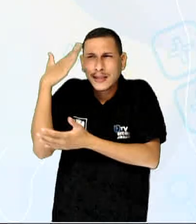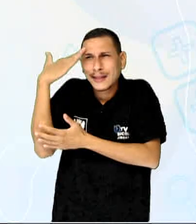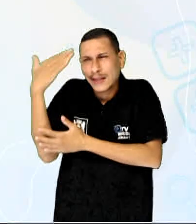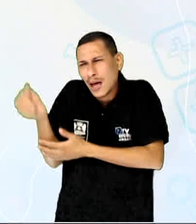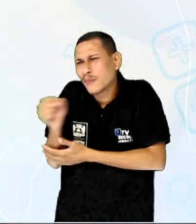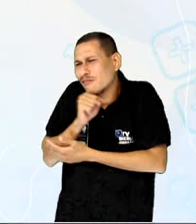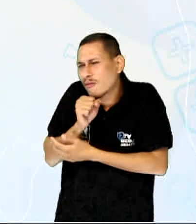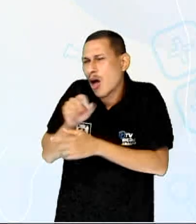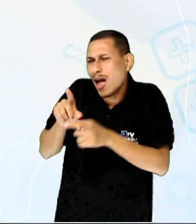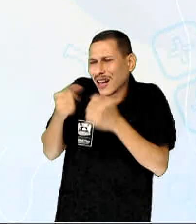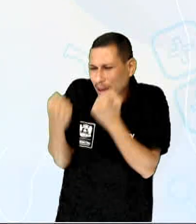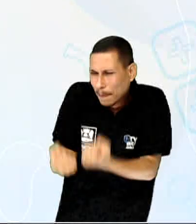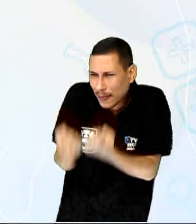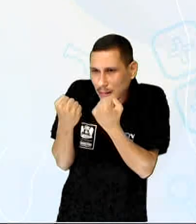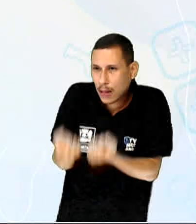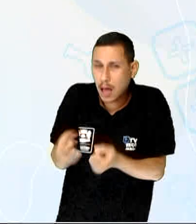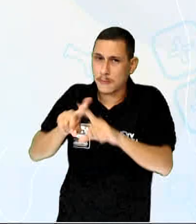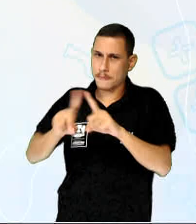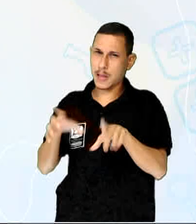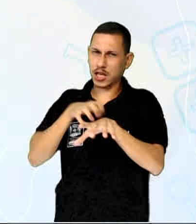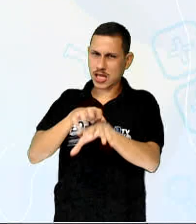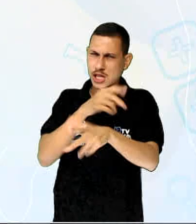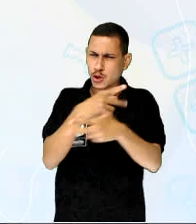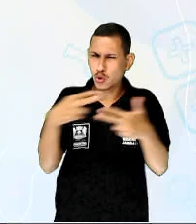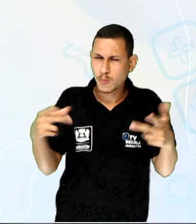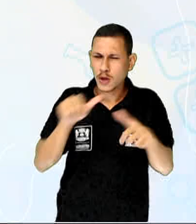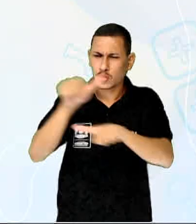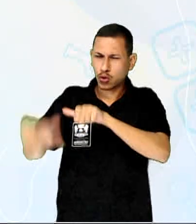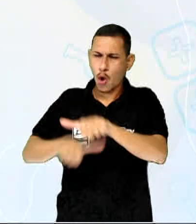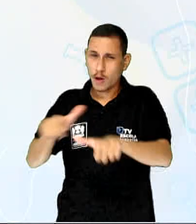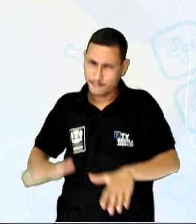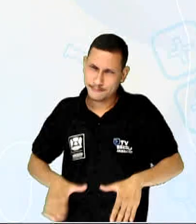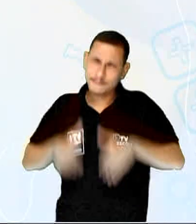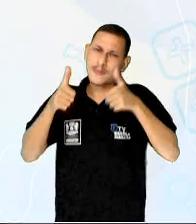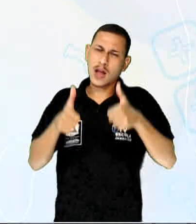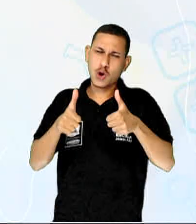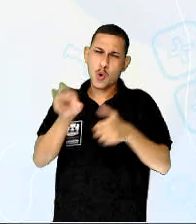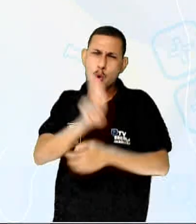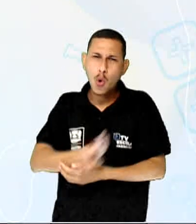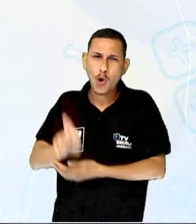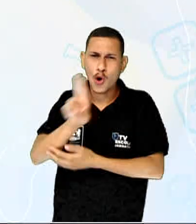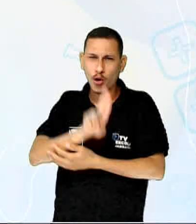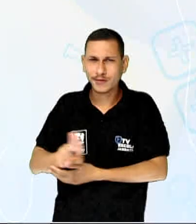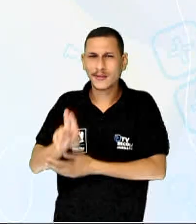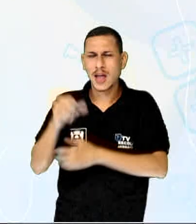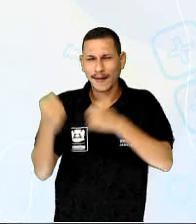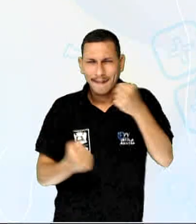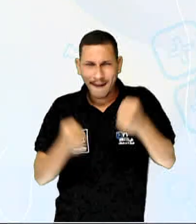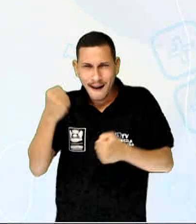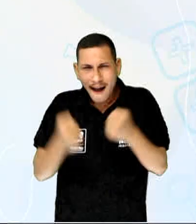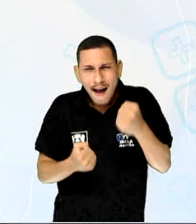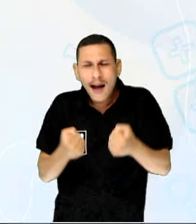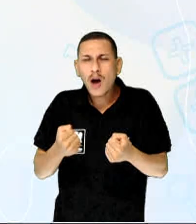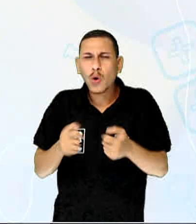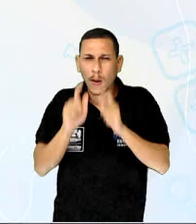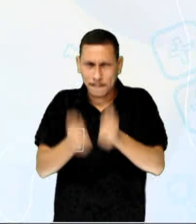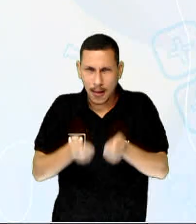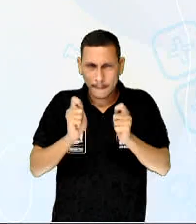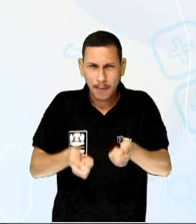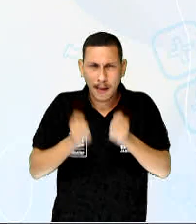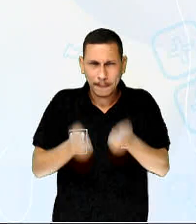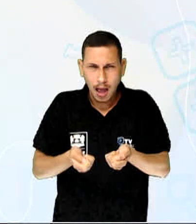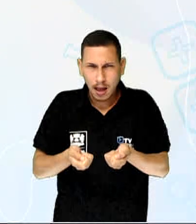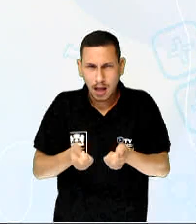pesada, foi possível deixar o transporte mais efetivo quando foram usadas em carros tracionados por animais que